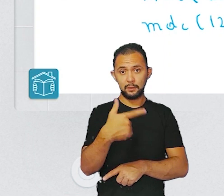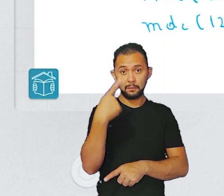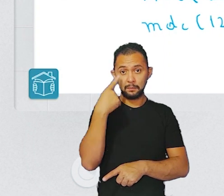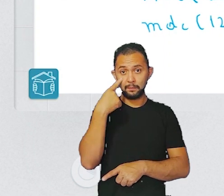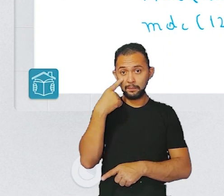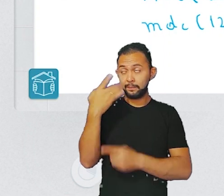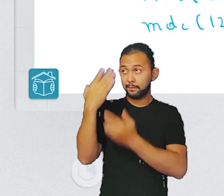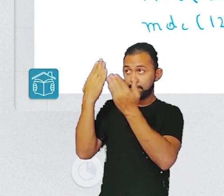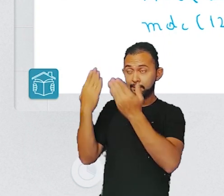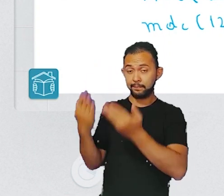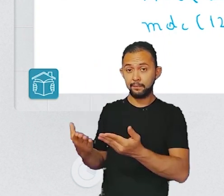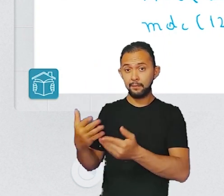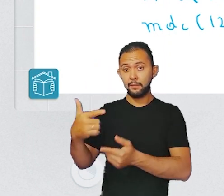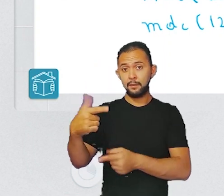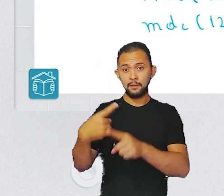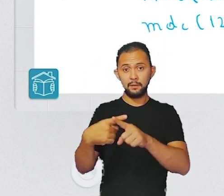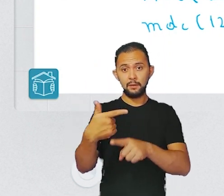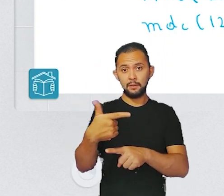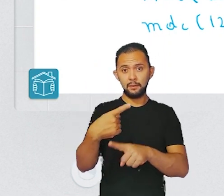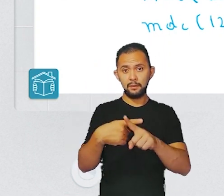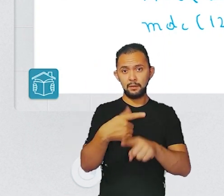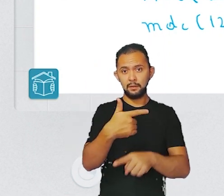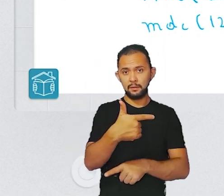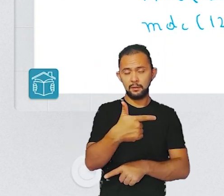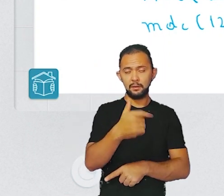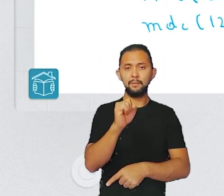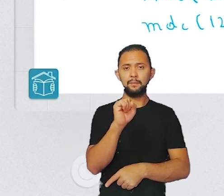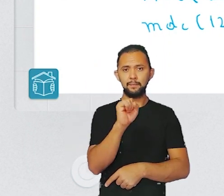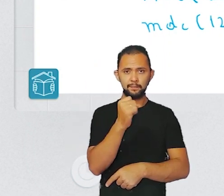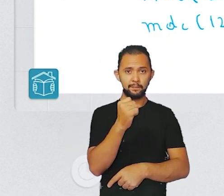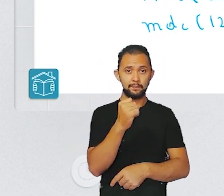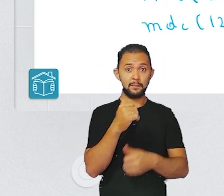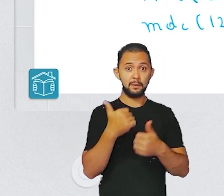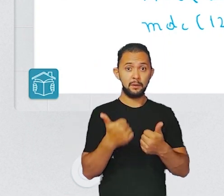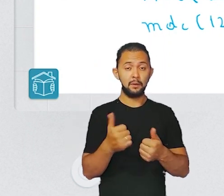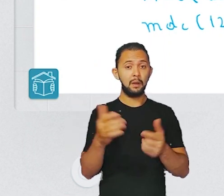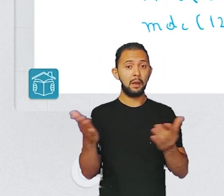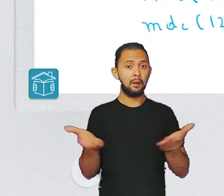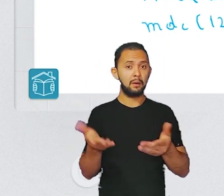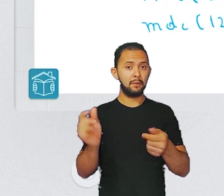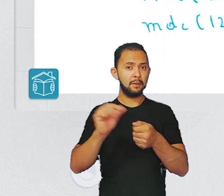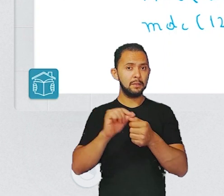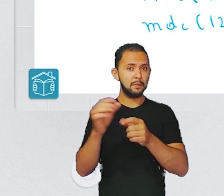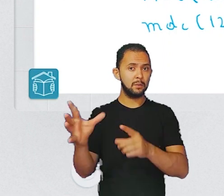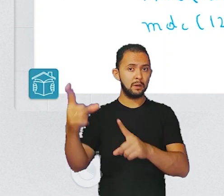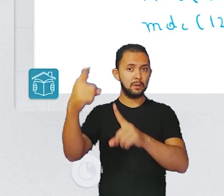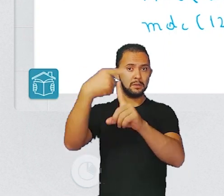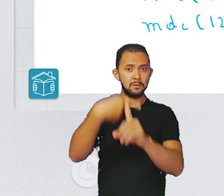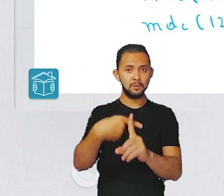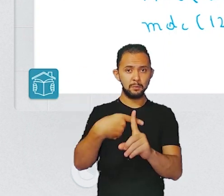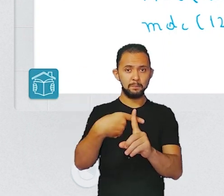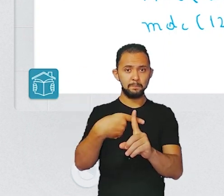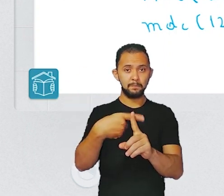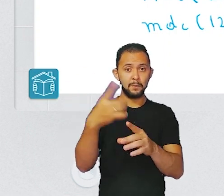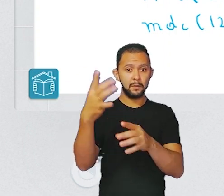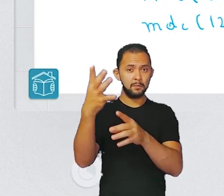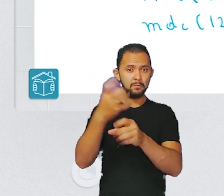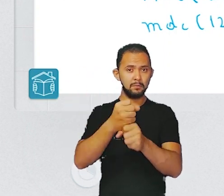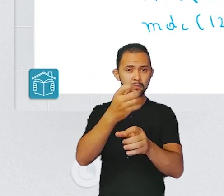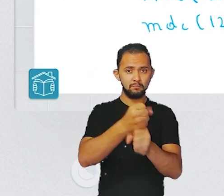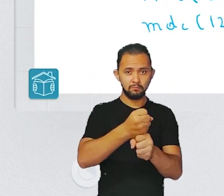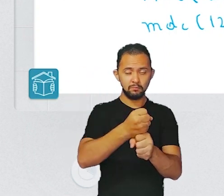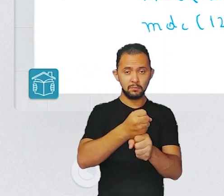E agora, 2 vezes 2 vezes 2, 8. E aí, você vai somar todos esses